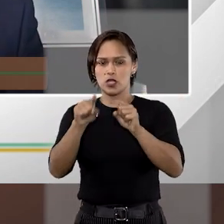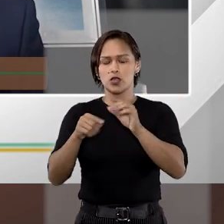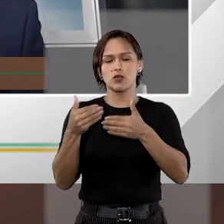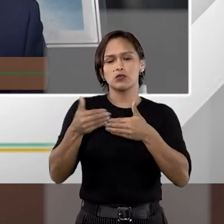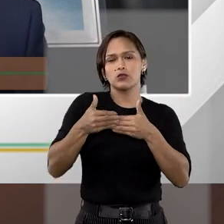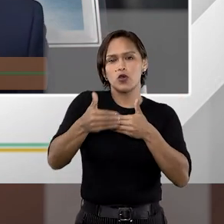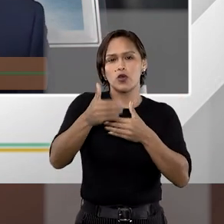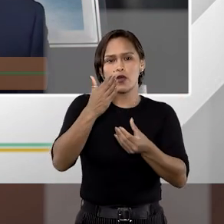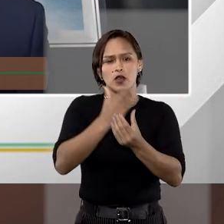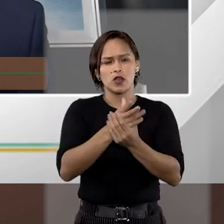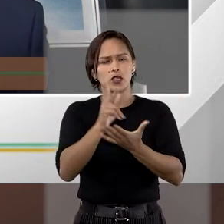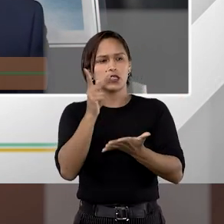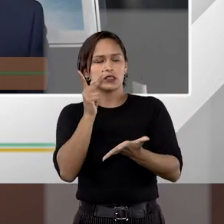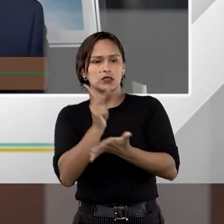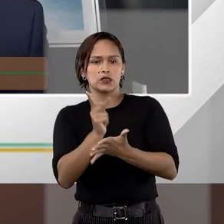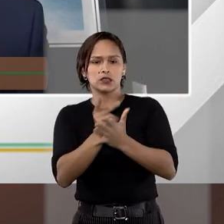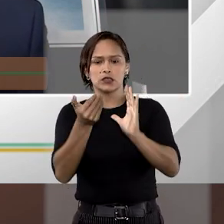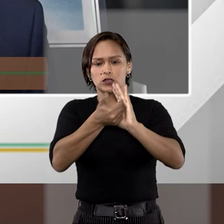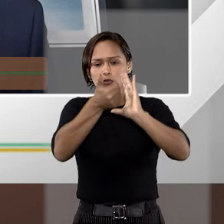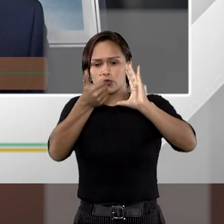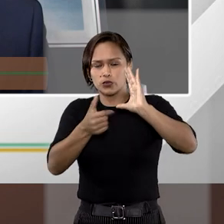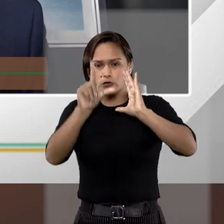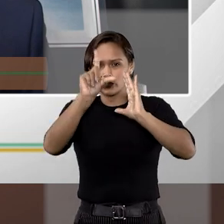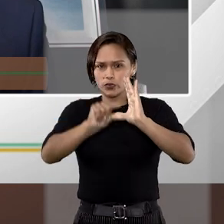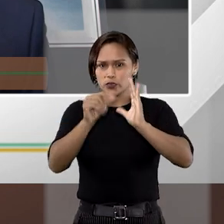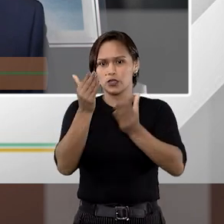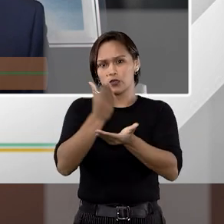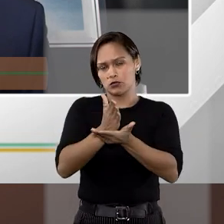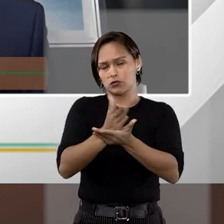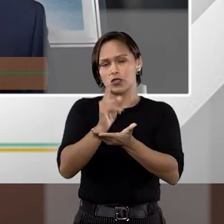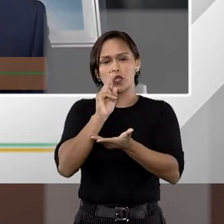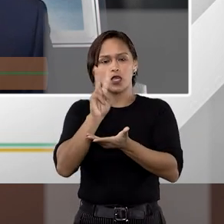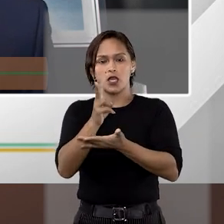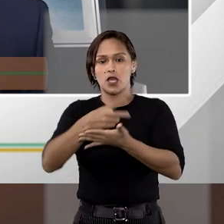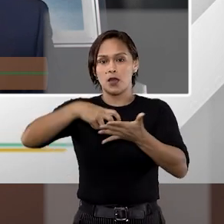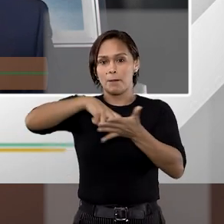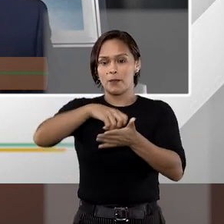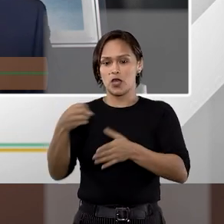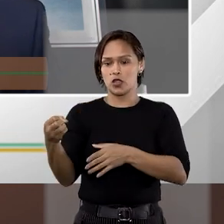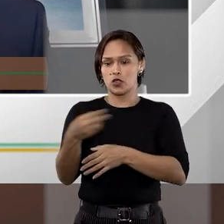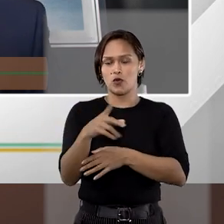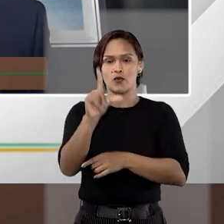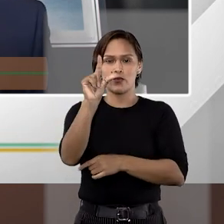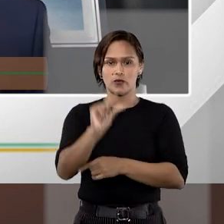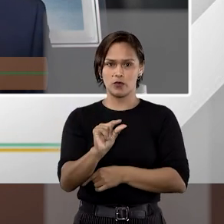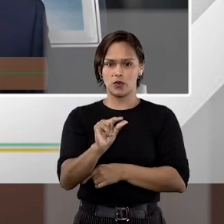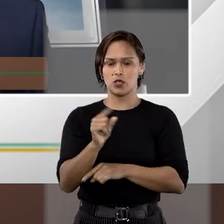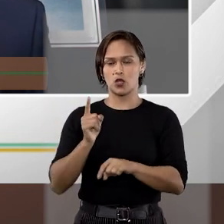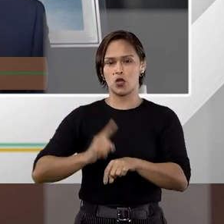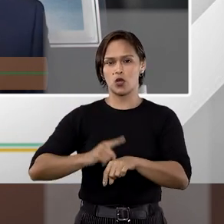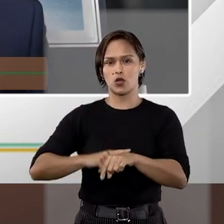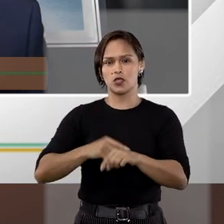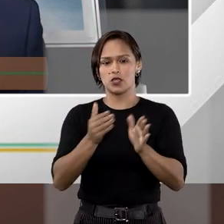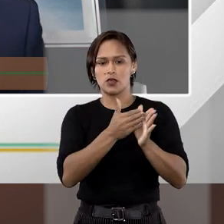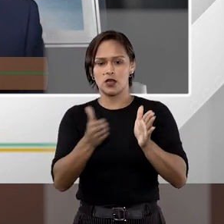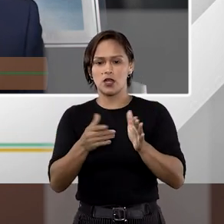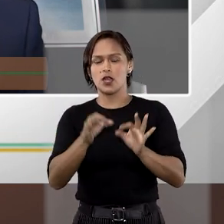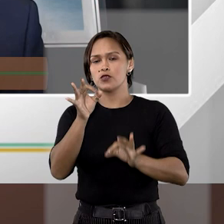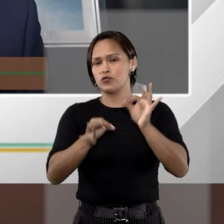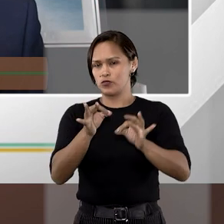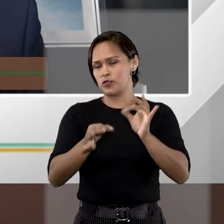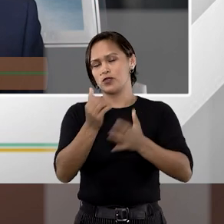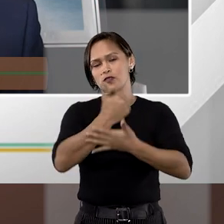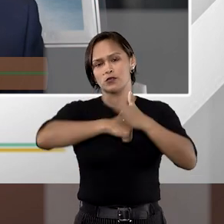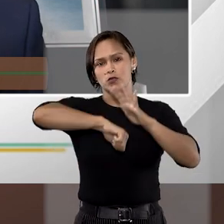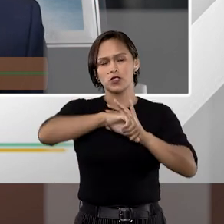decorrer do processo por alguma razão o governo desclassificados Oi e a pena do novo came for menor apliques e